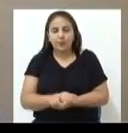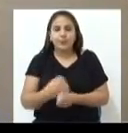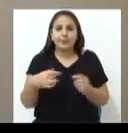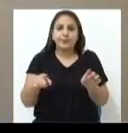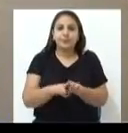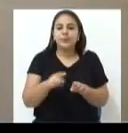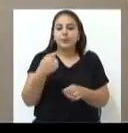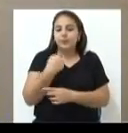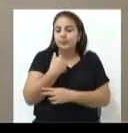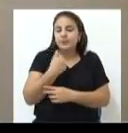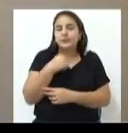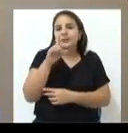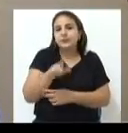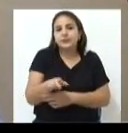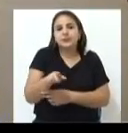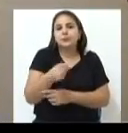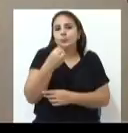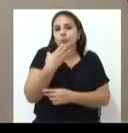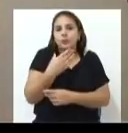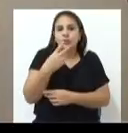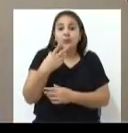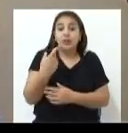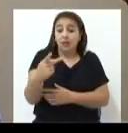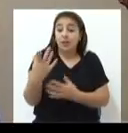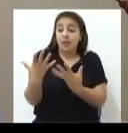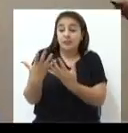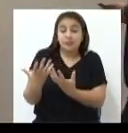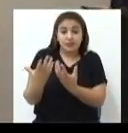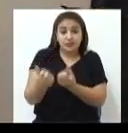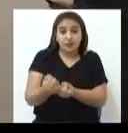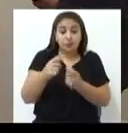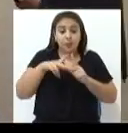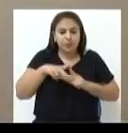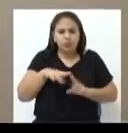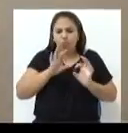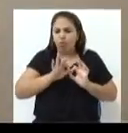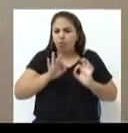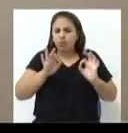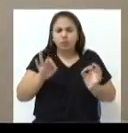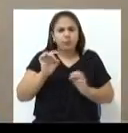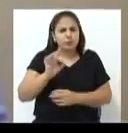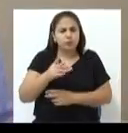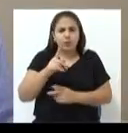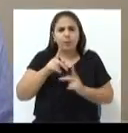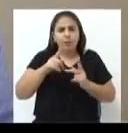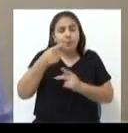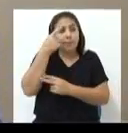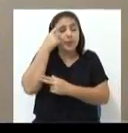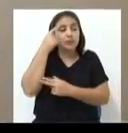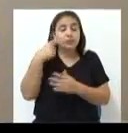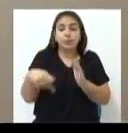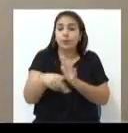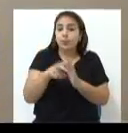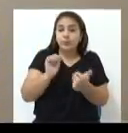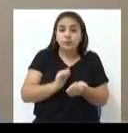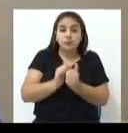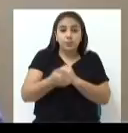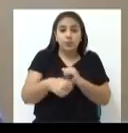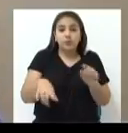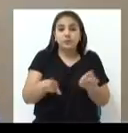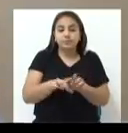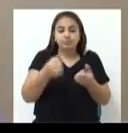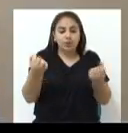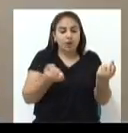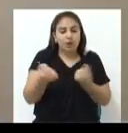mim é uma honra em ele ter aceitado, por ser uma pessoa simples, só pensa no seu esporte, só pensa no